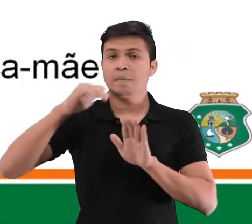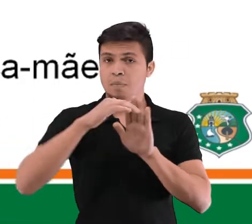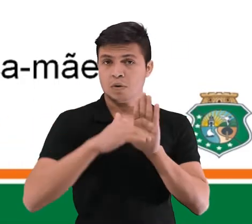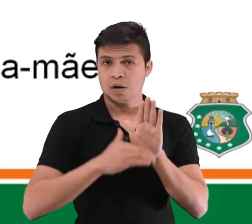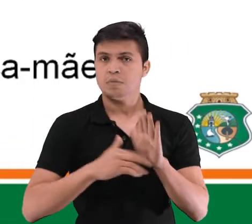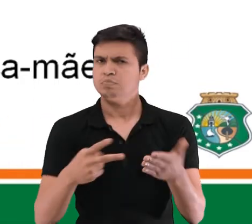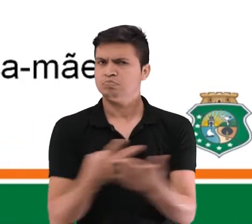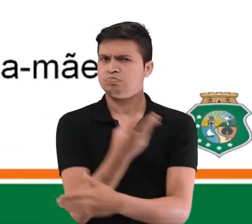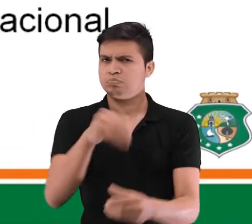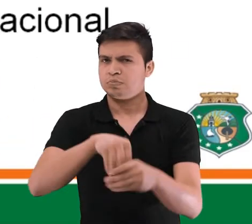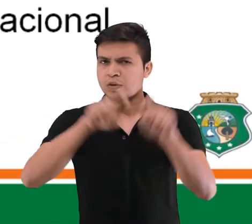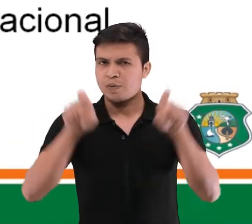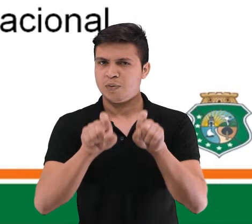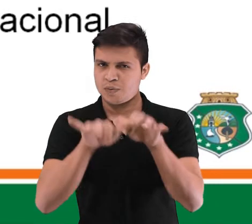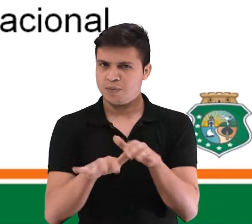seu computador.